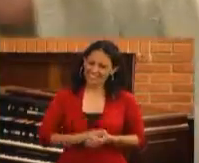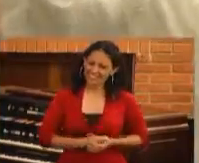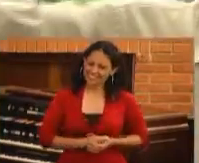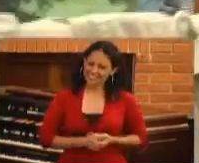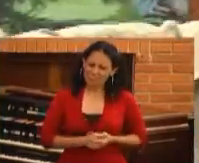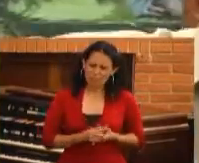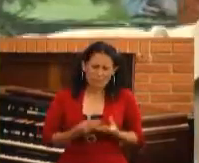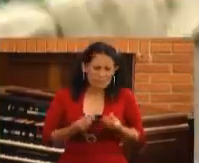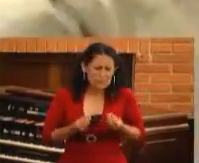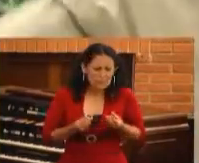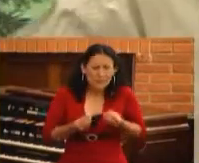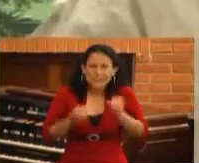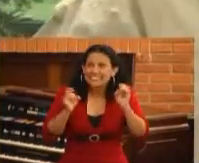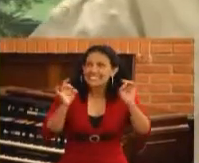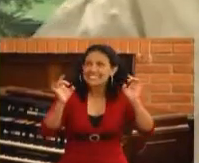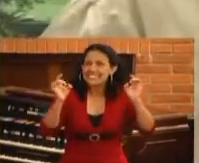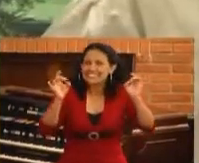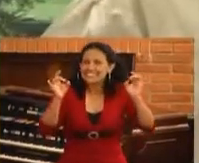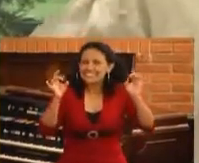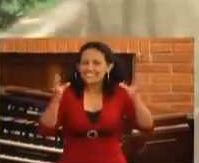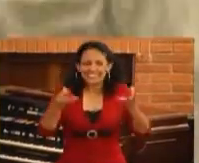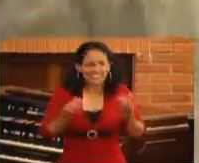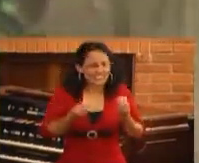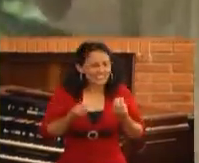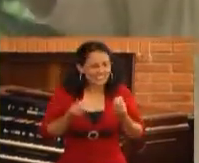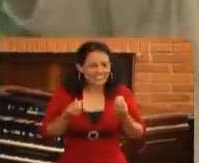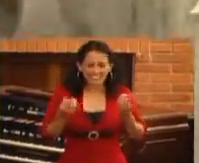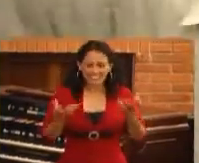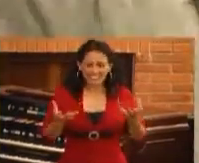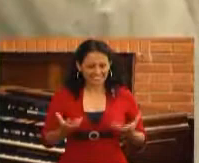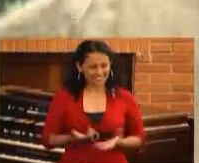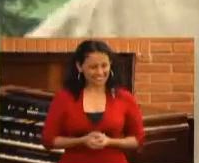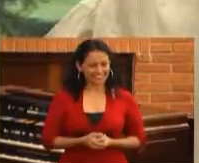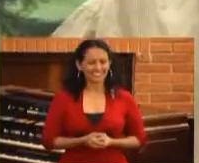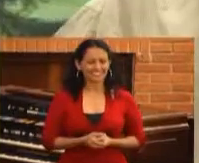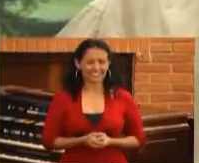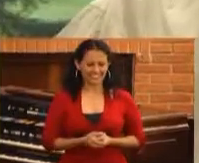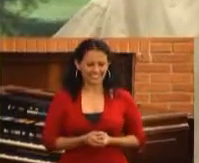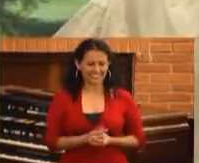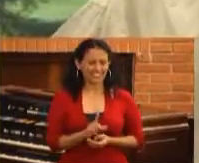de Deus, a grandeza de Cristo.